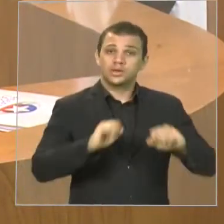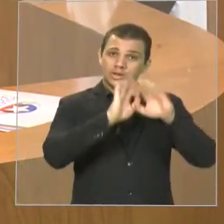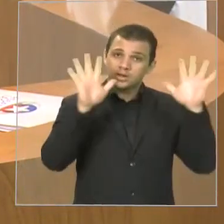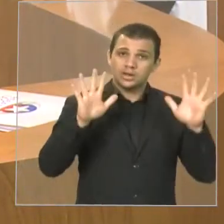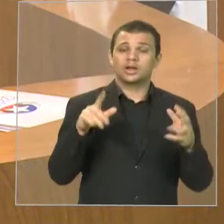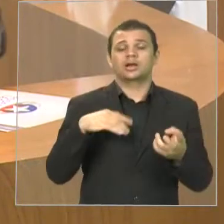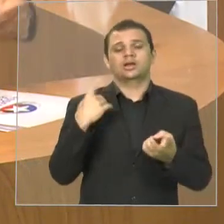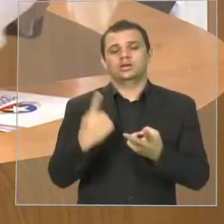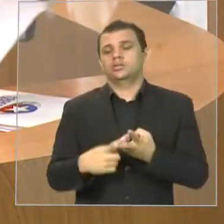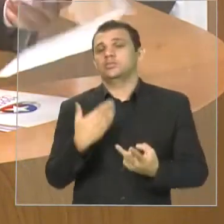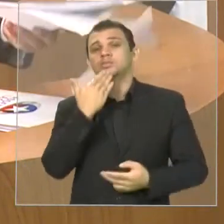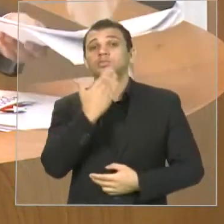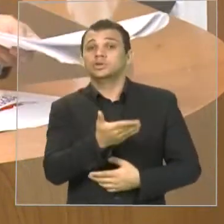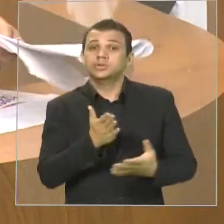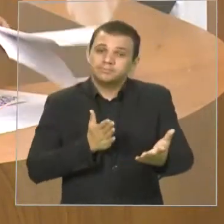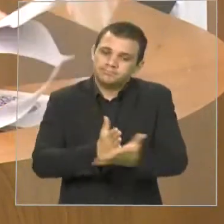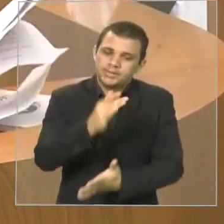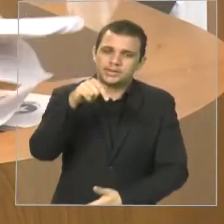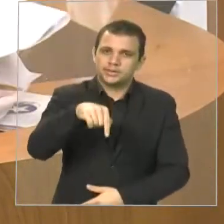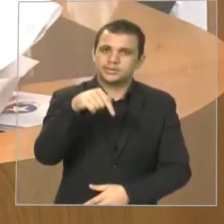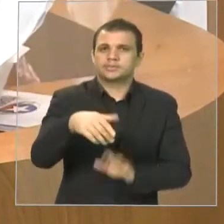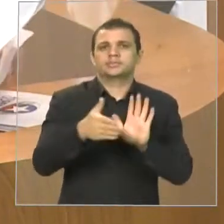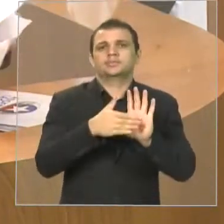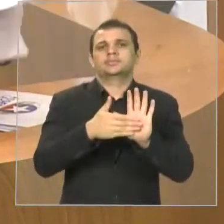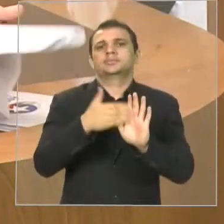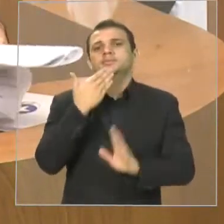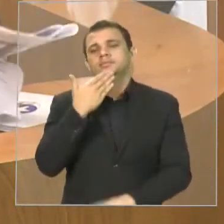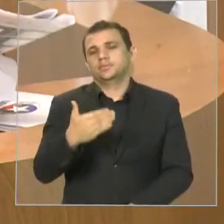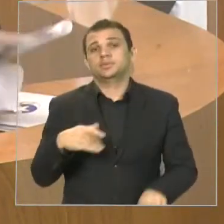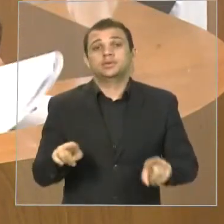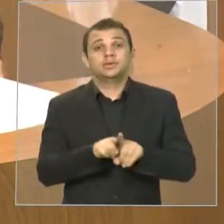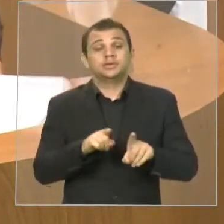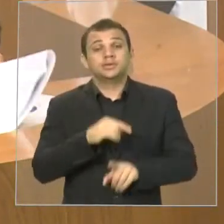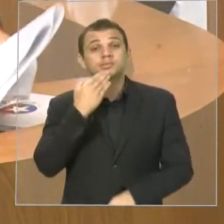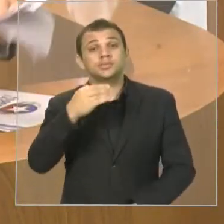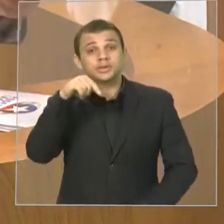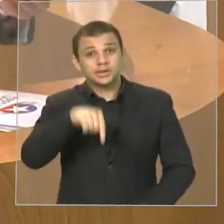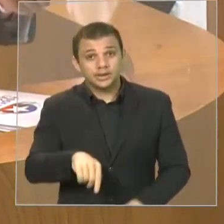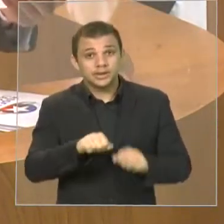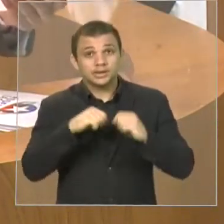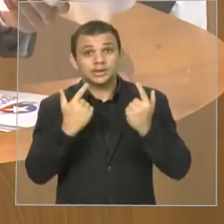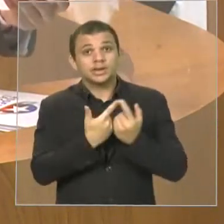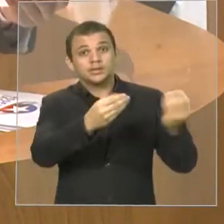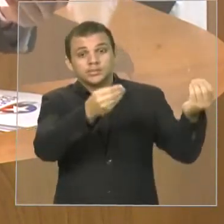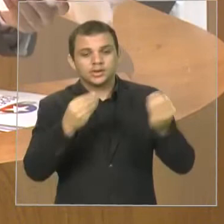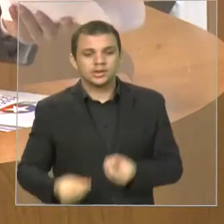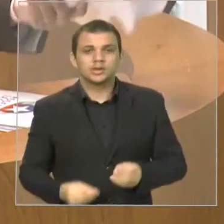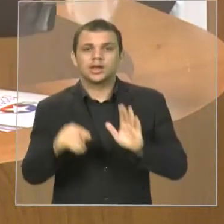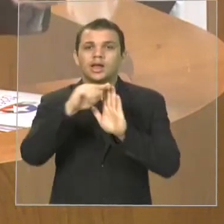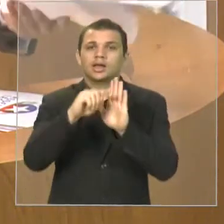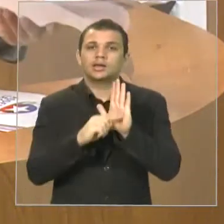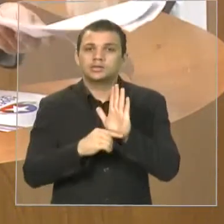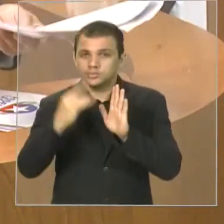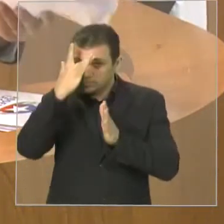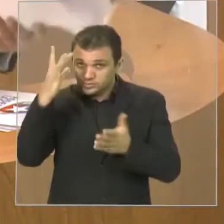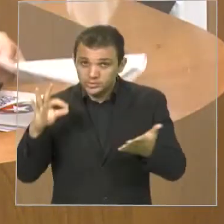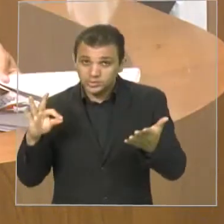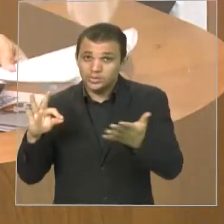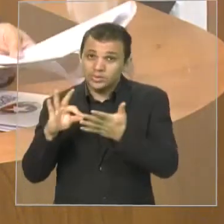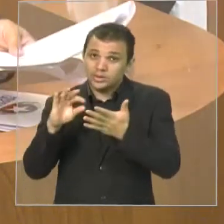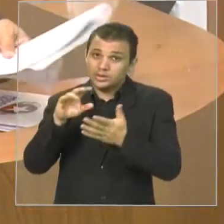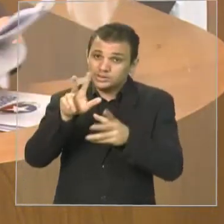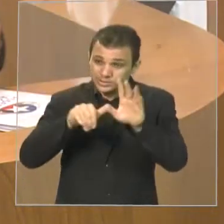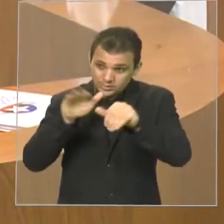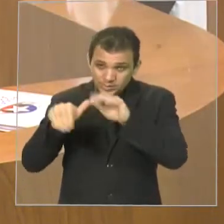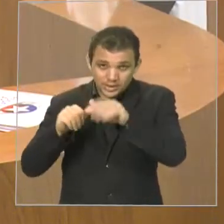casa a relação dos convocados com a devida ficha de inscrição para que possamos